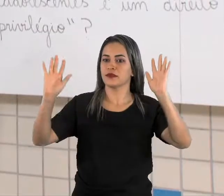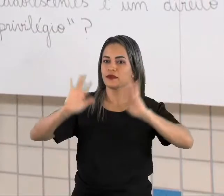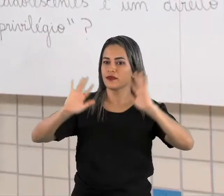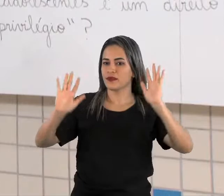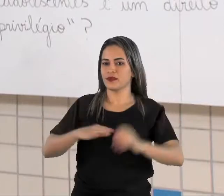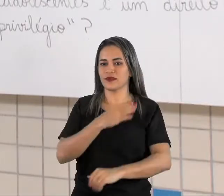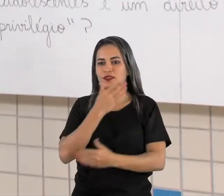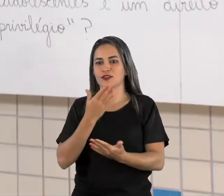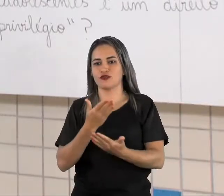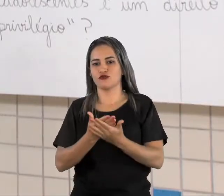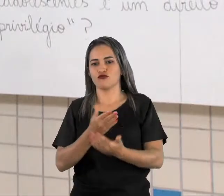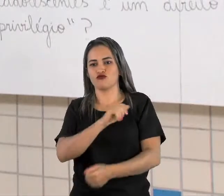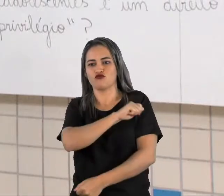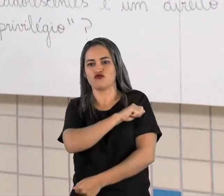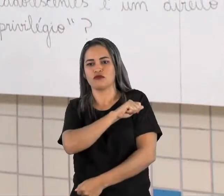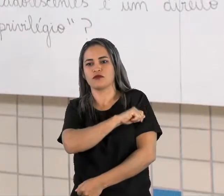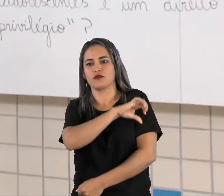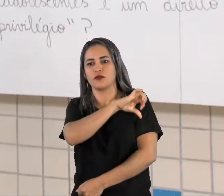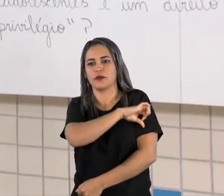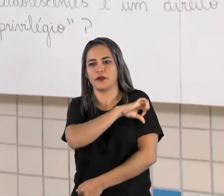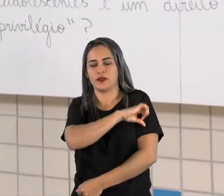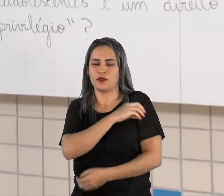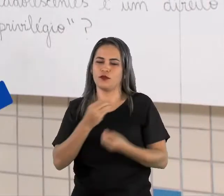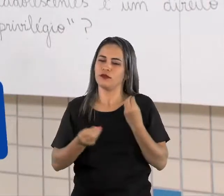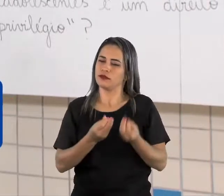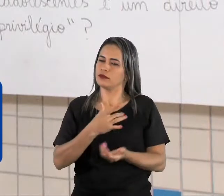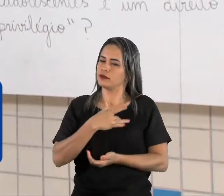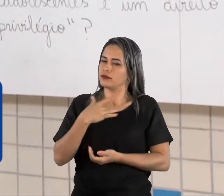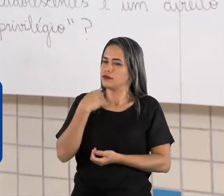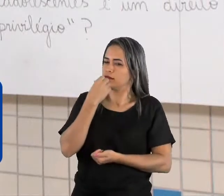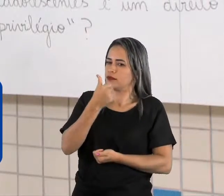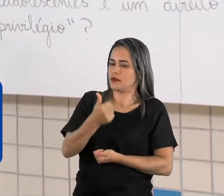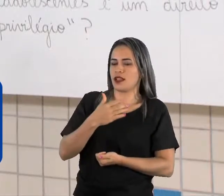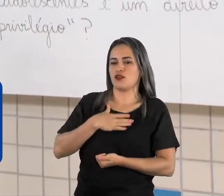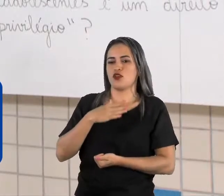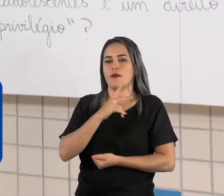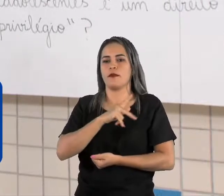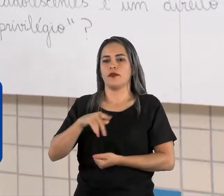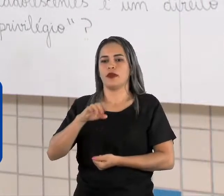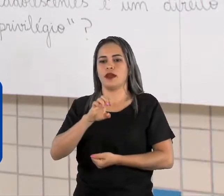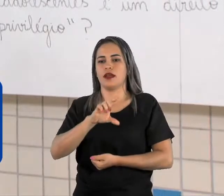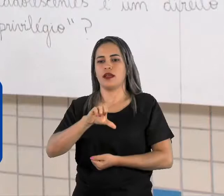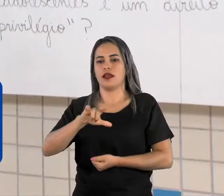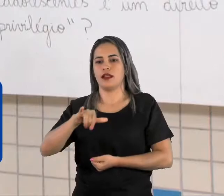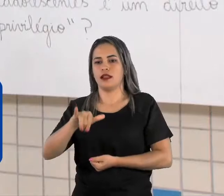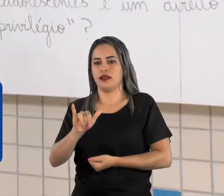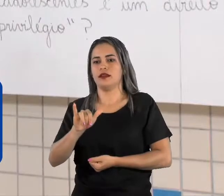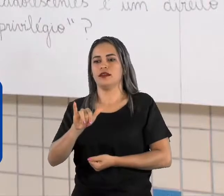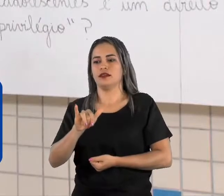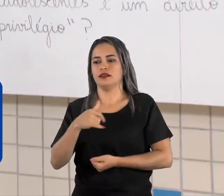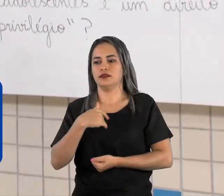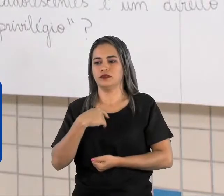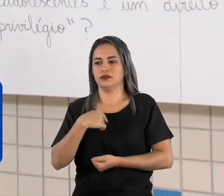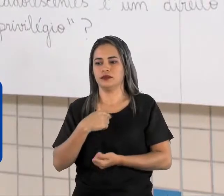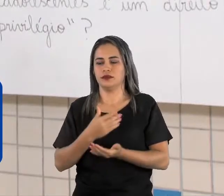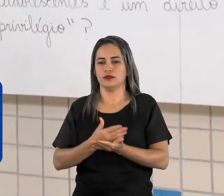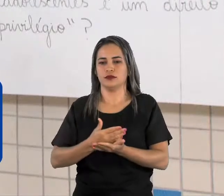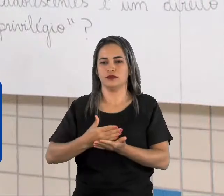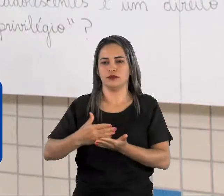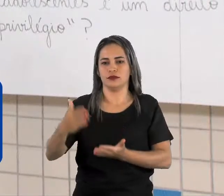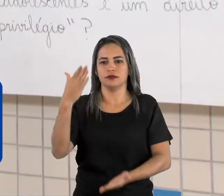Olá, estudantes do nono ano, como vocês estão? Tudo bem? Sou a professora Elida Paixão e vamos dar continuidade ao